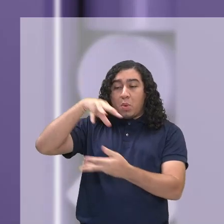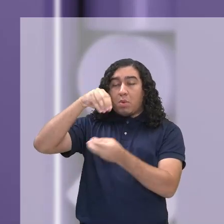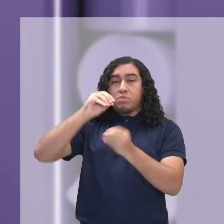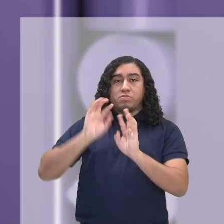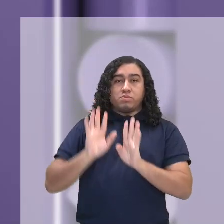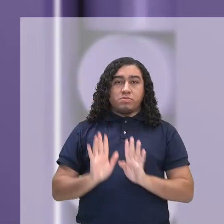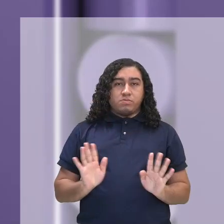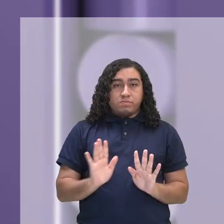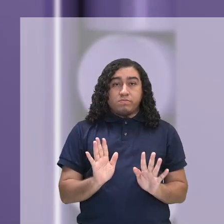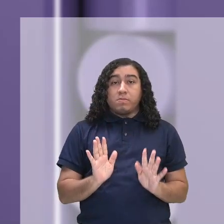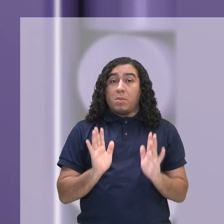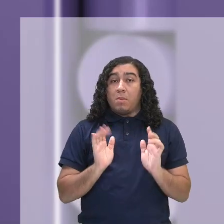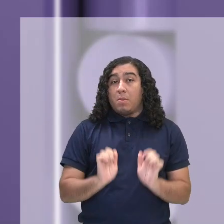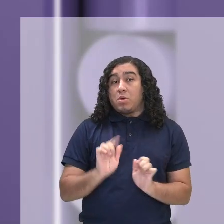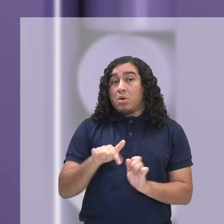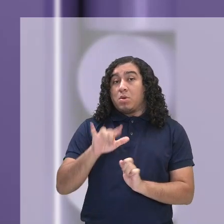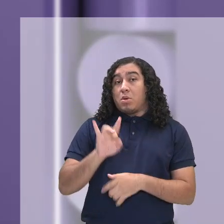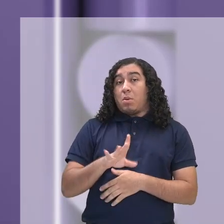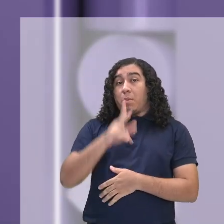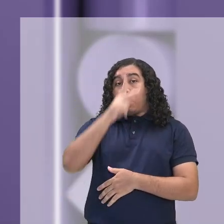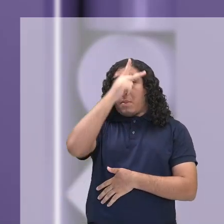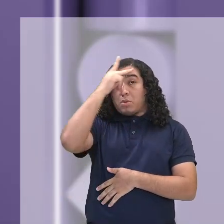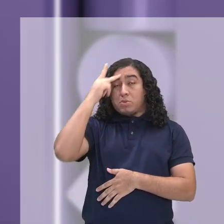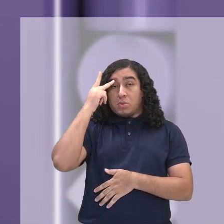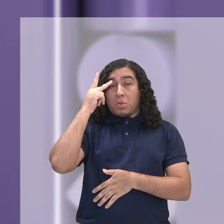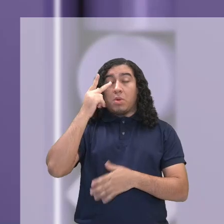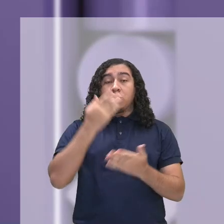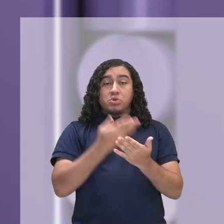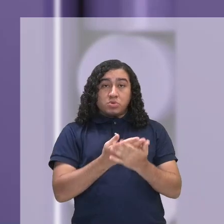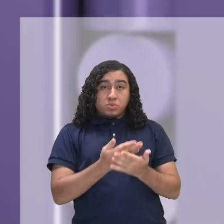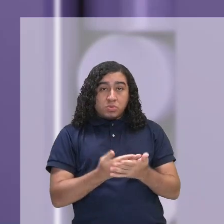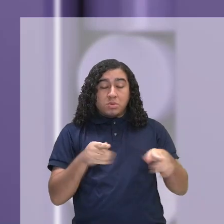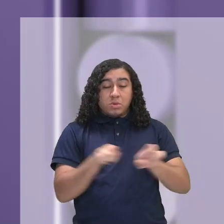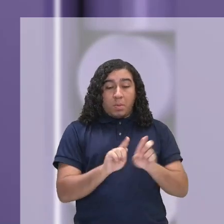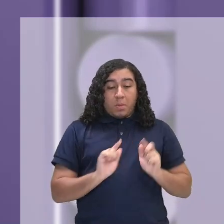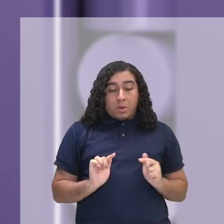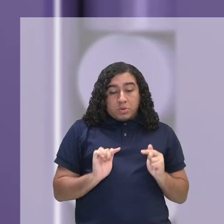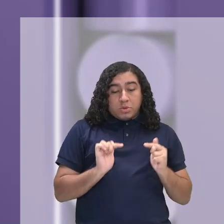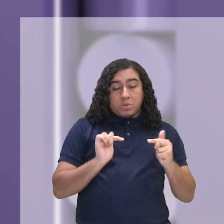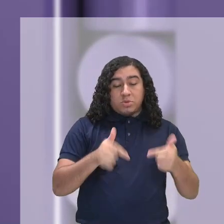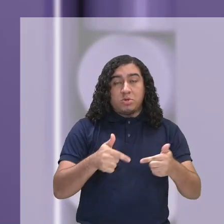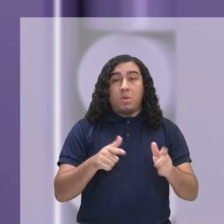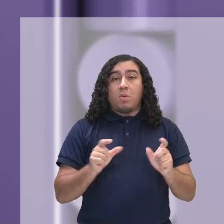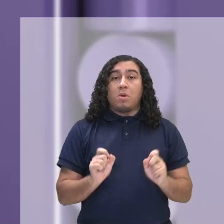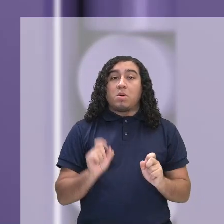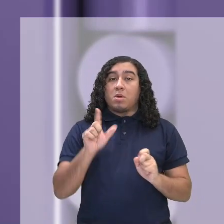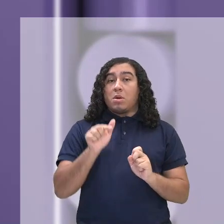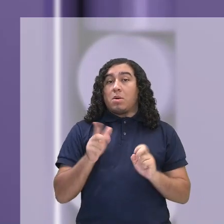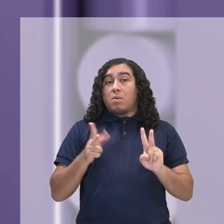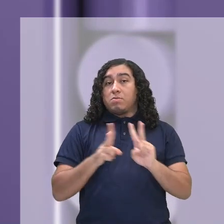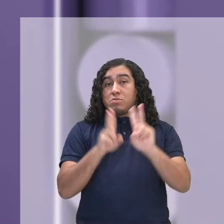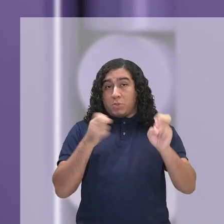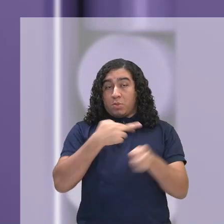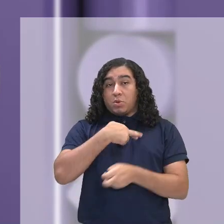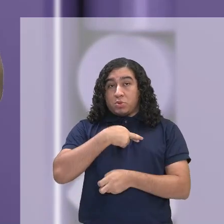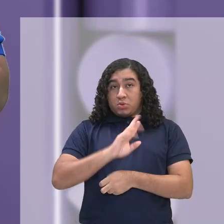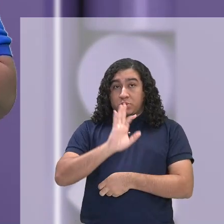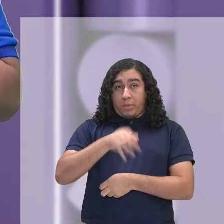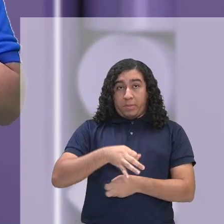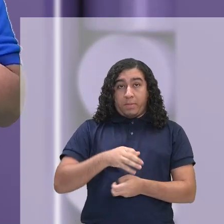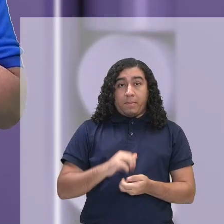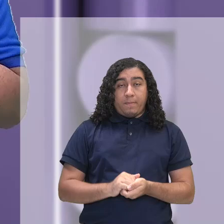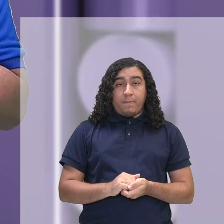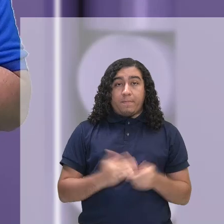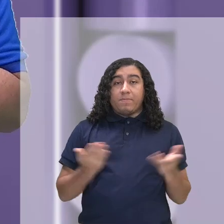mas são pessoas que estudam e que se dedicam à questão religiosa.